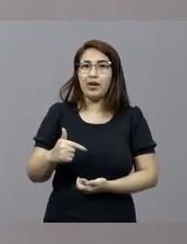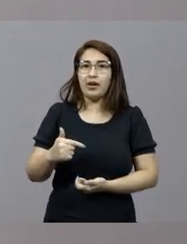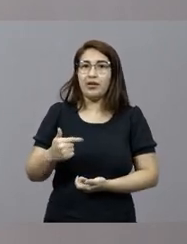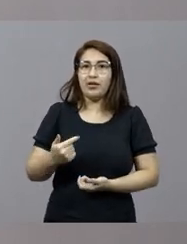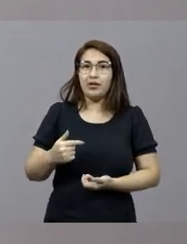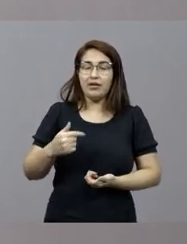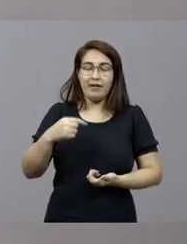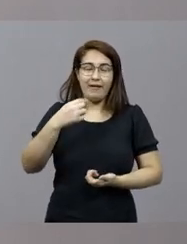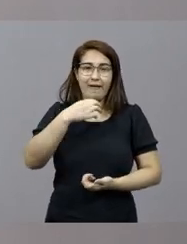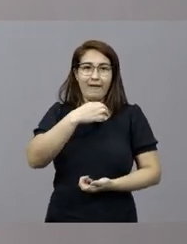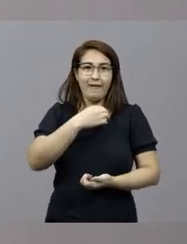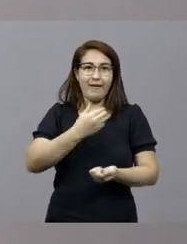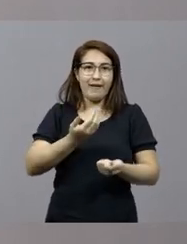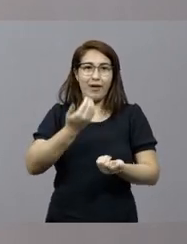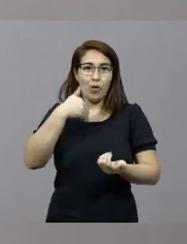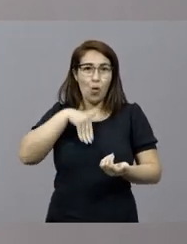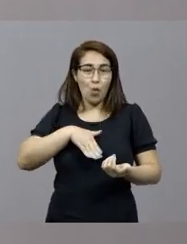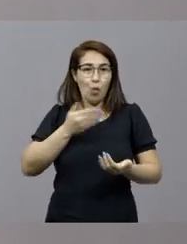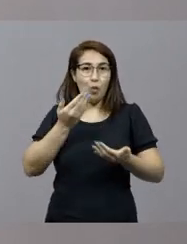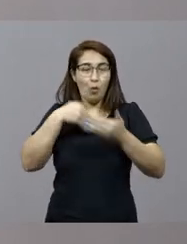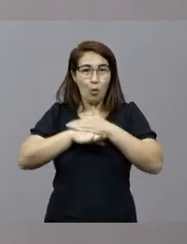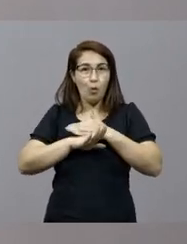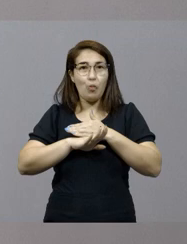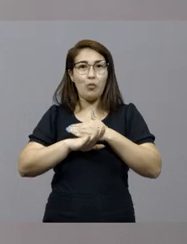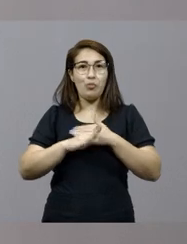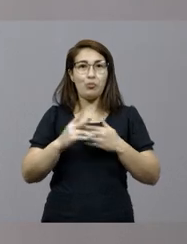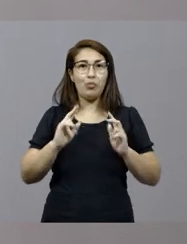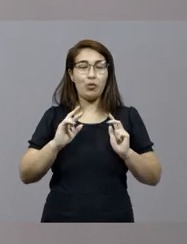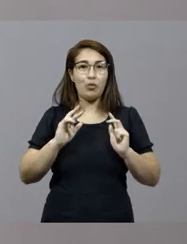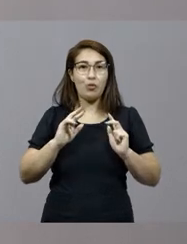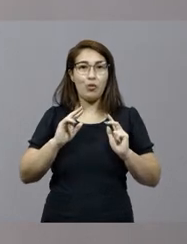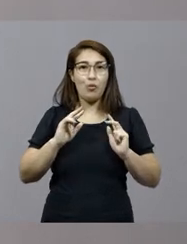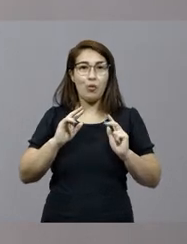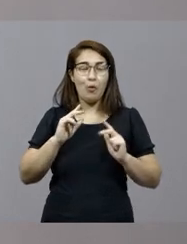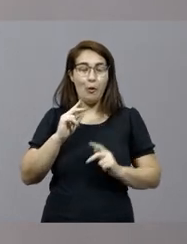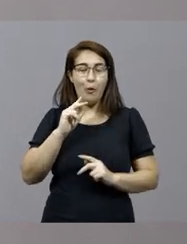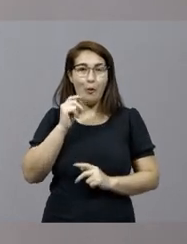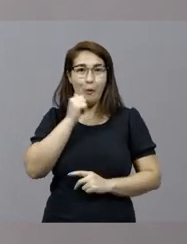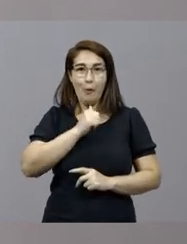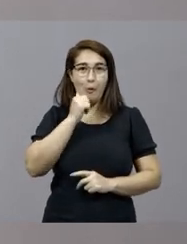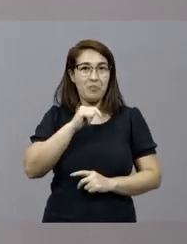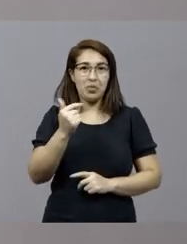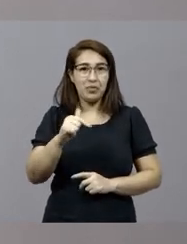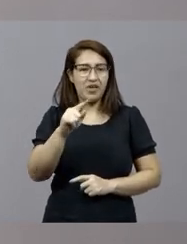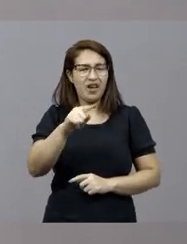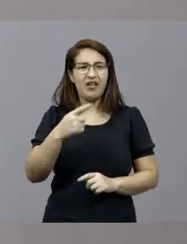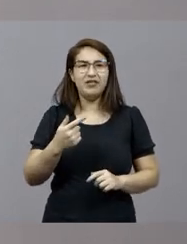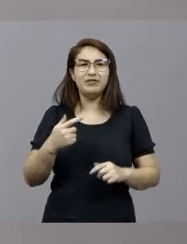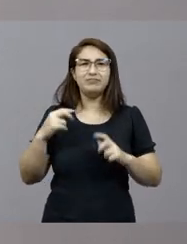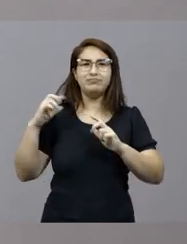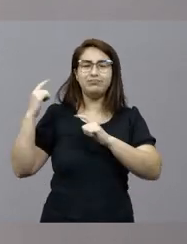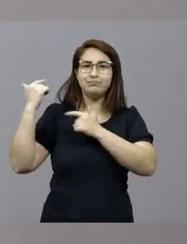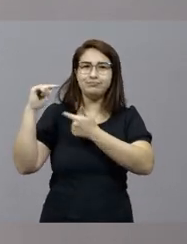Feminilizados. Geração perdida, geração de merda. É isso que vocês são.